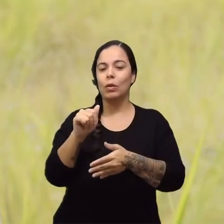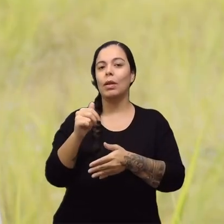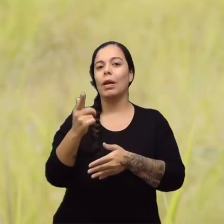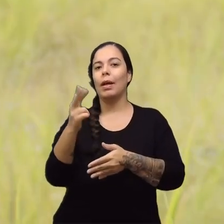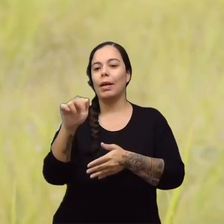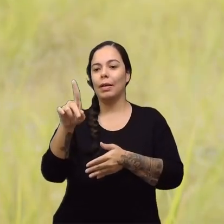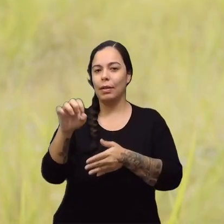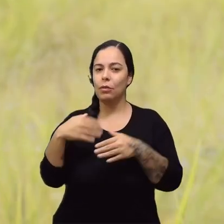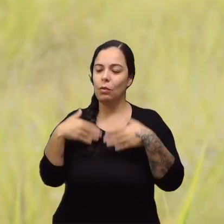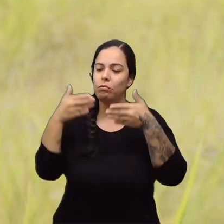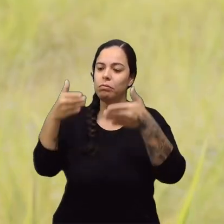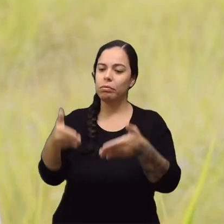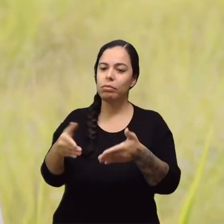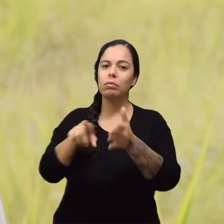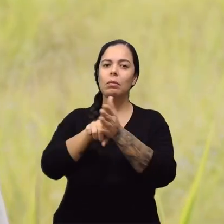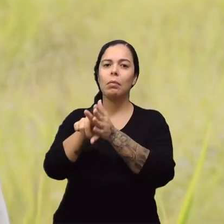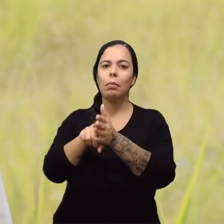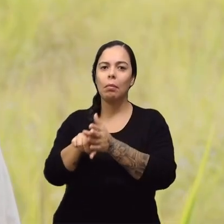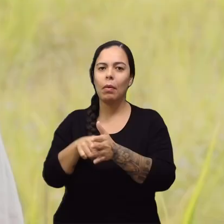trabalho de